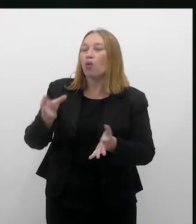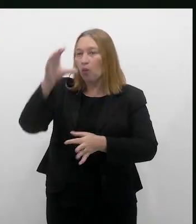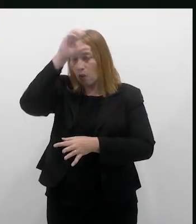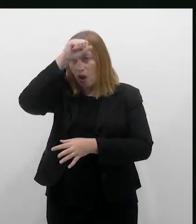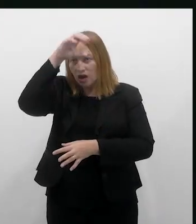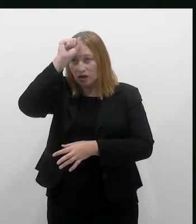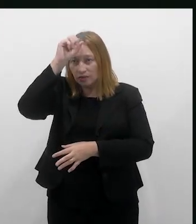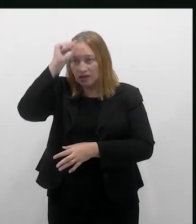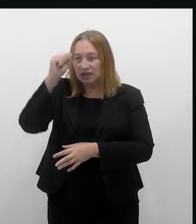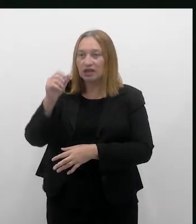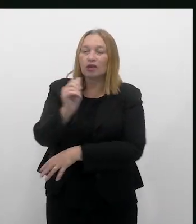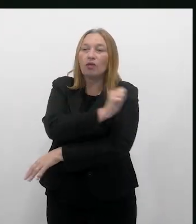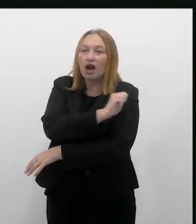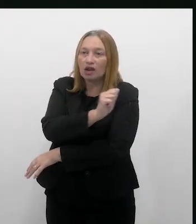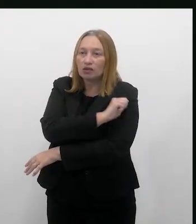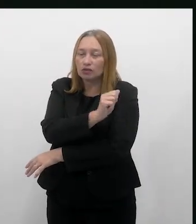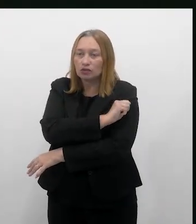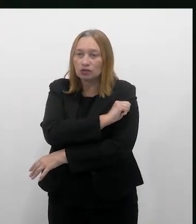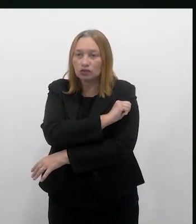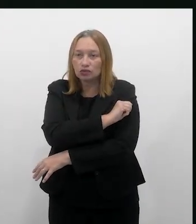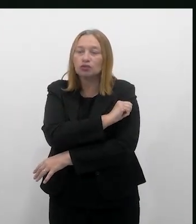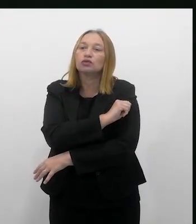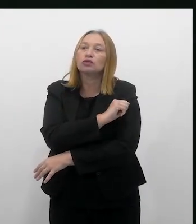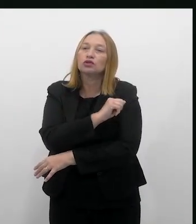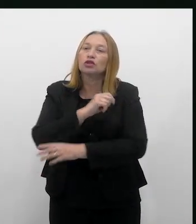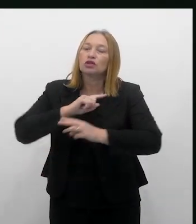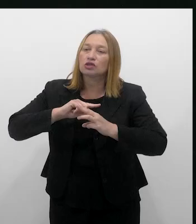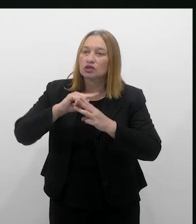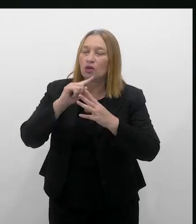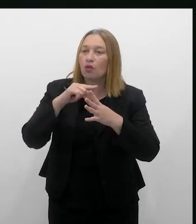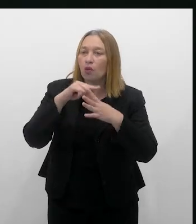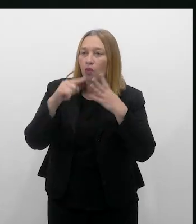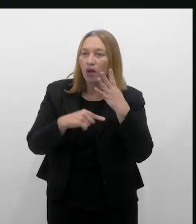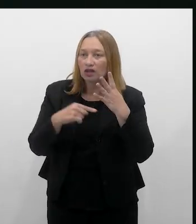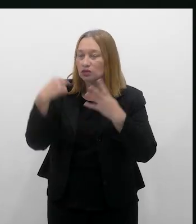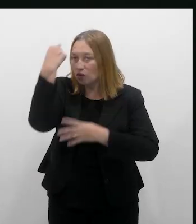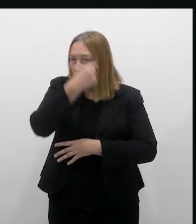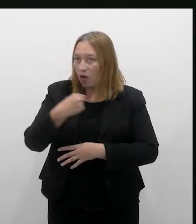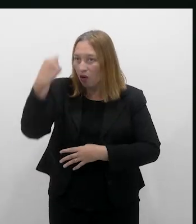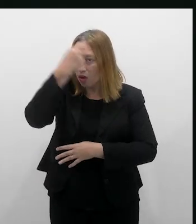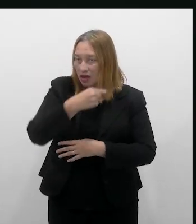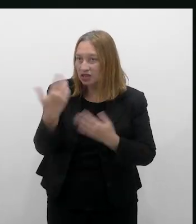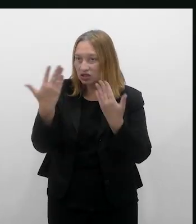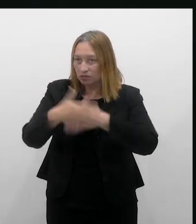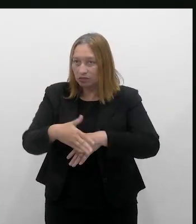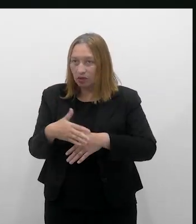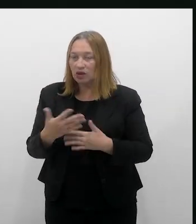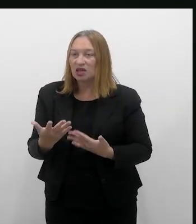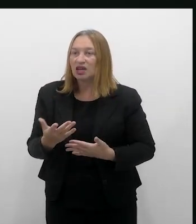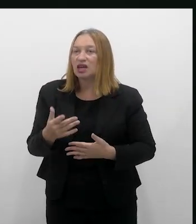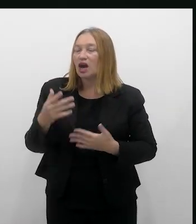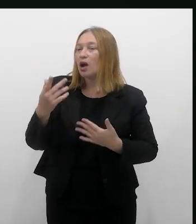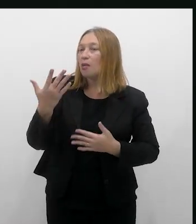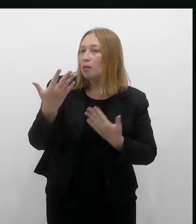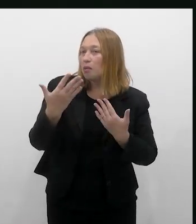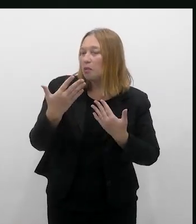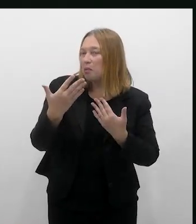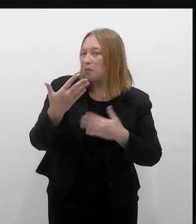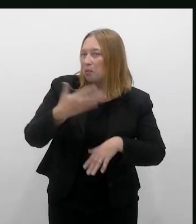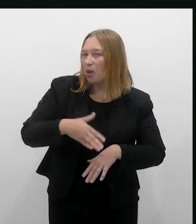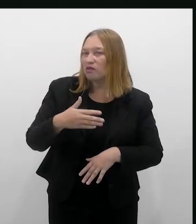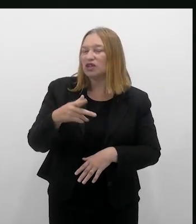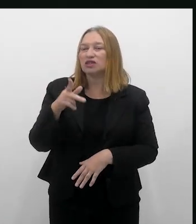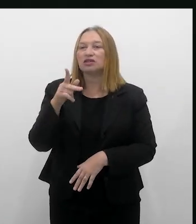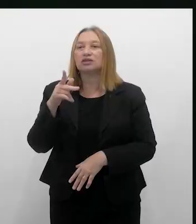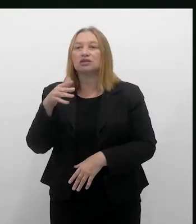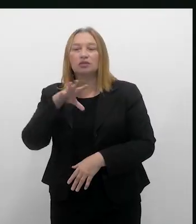o conceito, com a vivência para fazer esse teste, porque são 4 horas de prova. Ele está acostumado a fazer uma prova de português